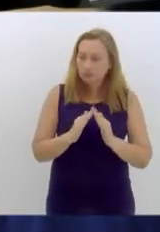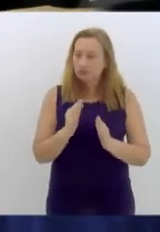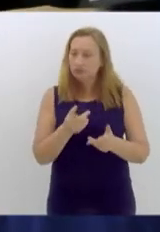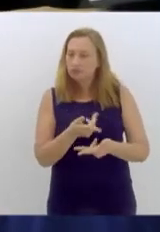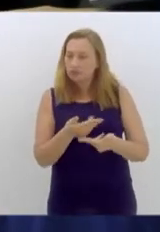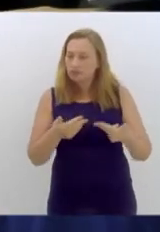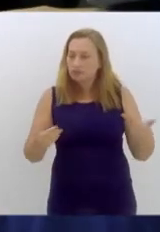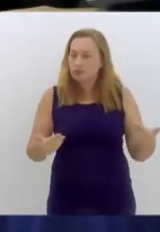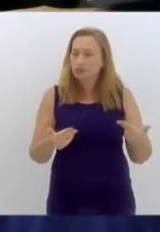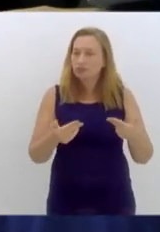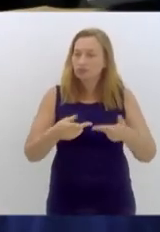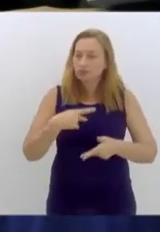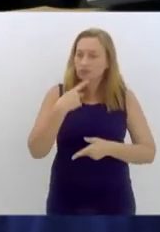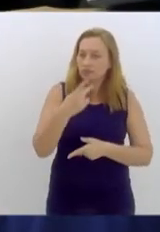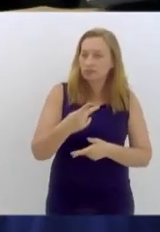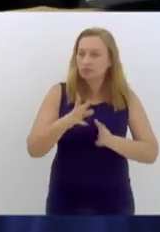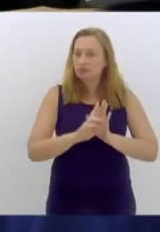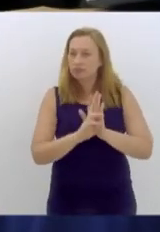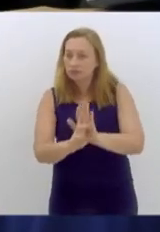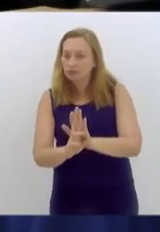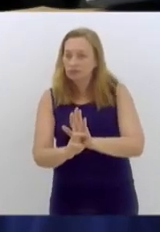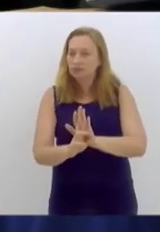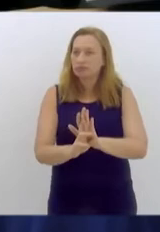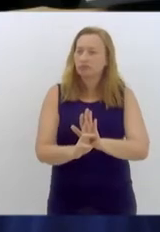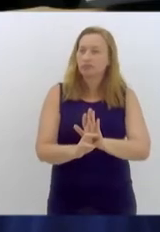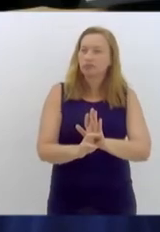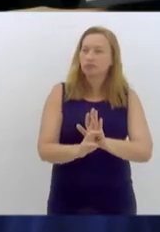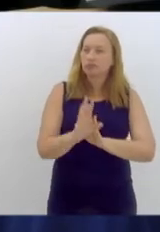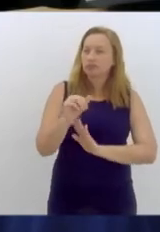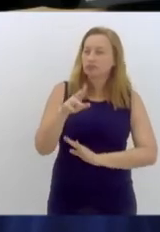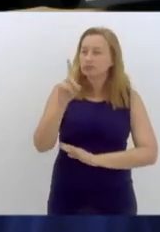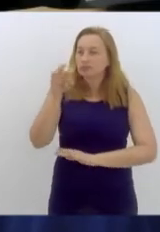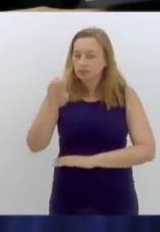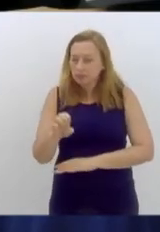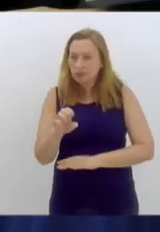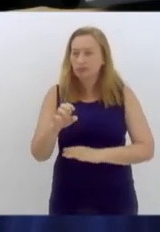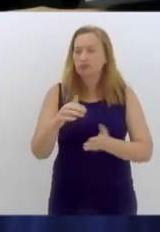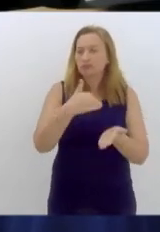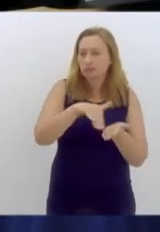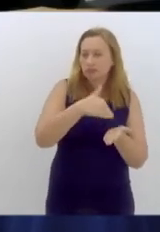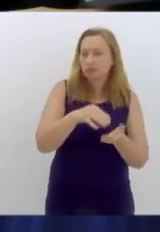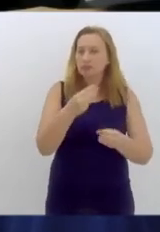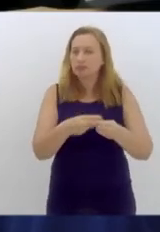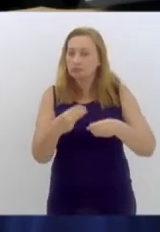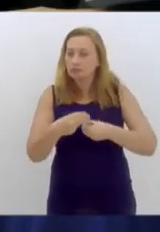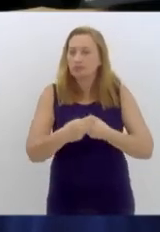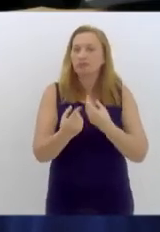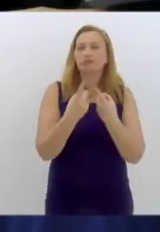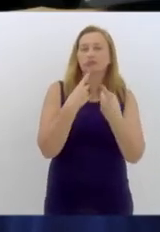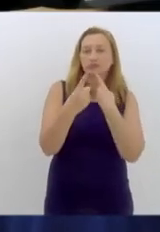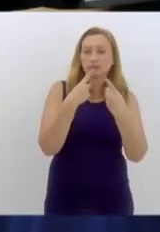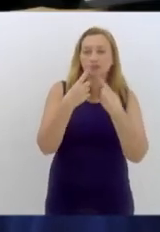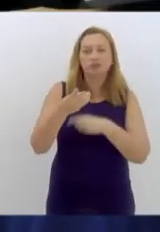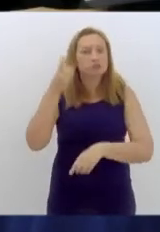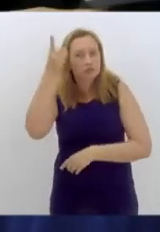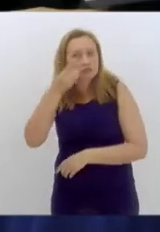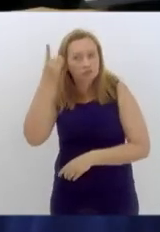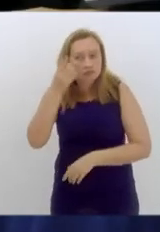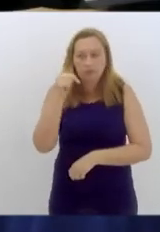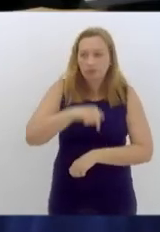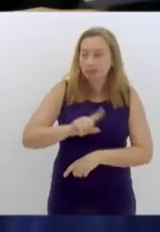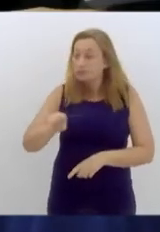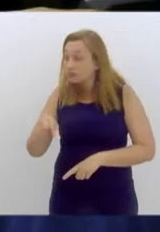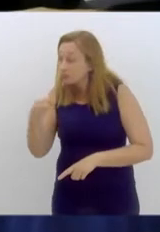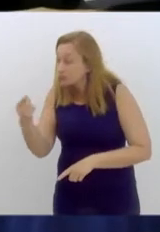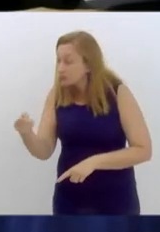alertado por representações da Undime, secretários municipais, enfim, e tive a oportunidade, dialogando com os deputados aqui, de, entre